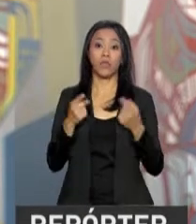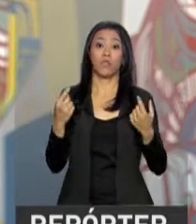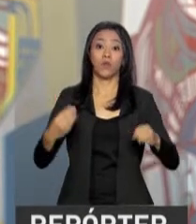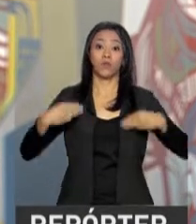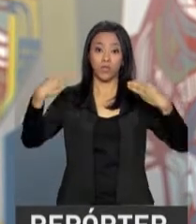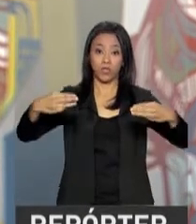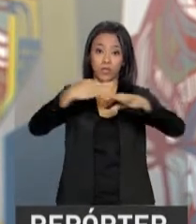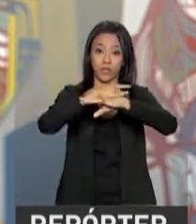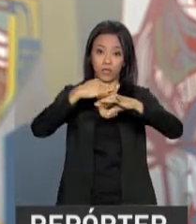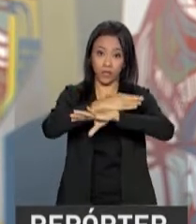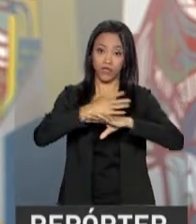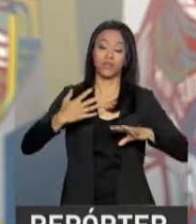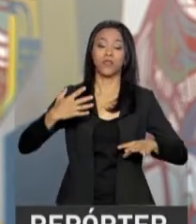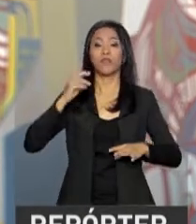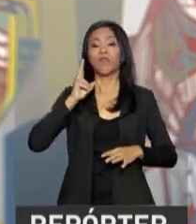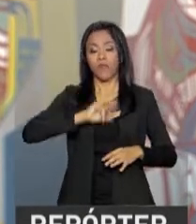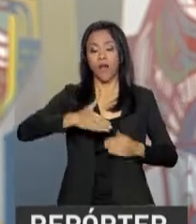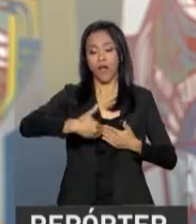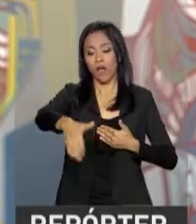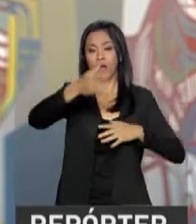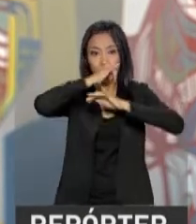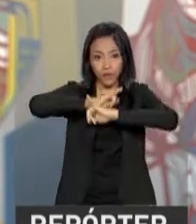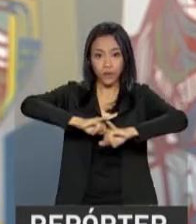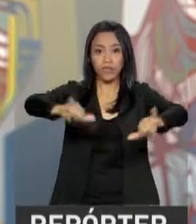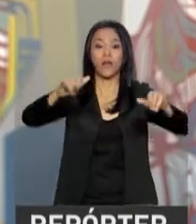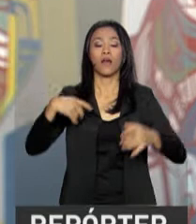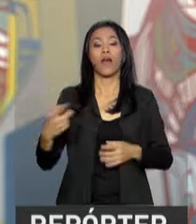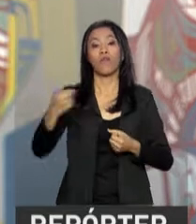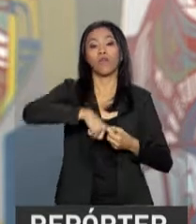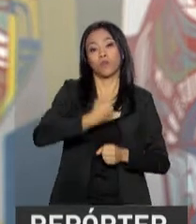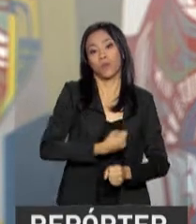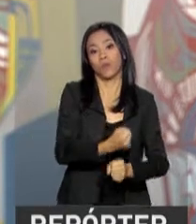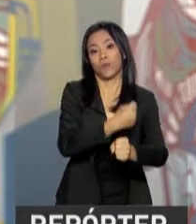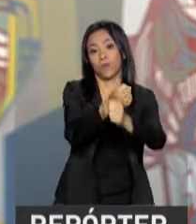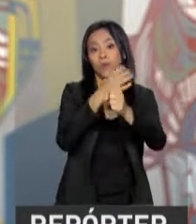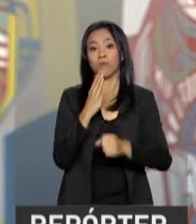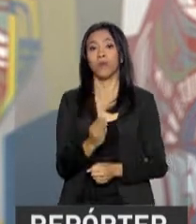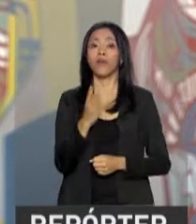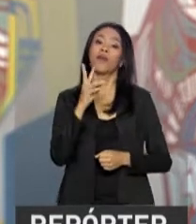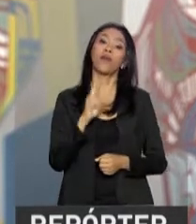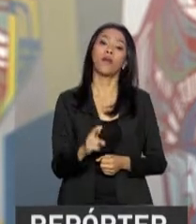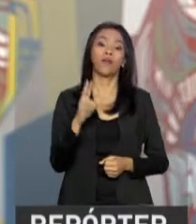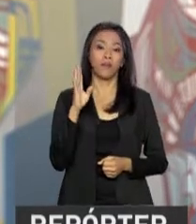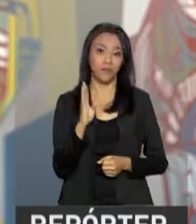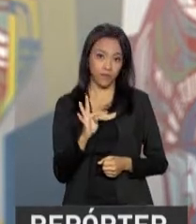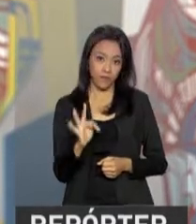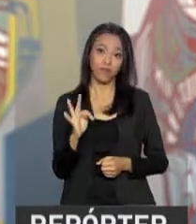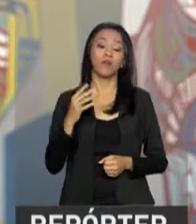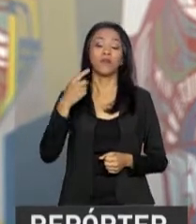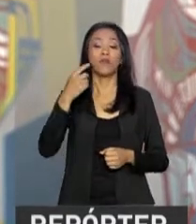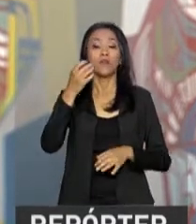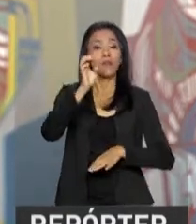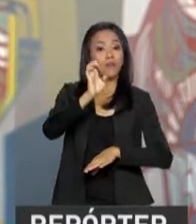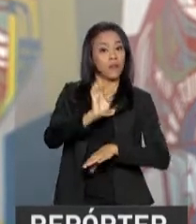baldy é anuncia uma retomada das obras do brt de goiânia às três horas da tarde o presidente participa